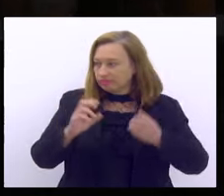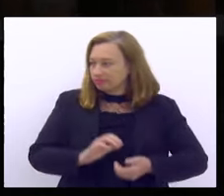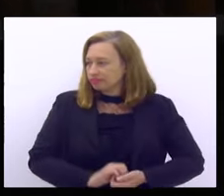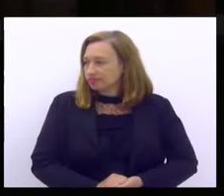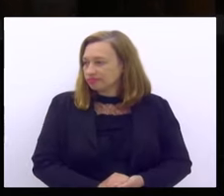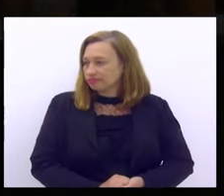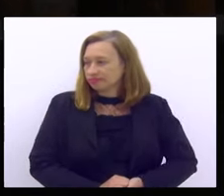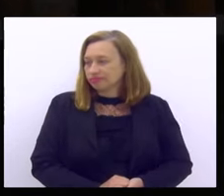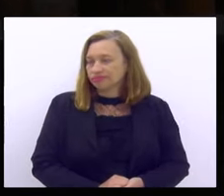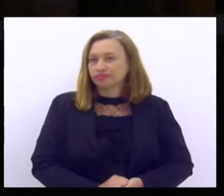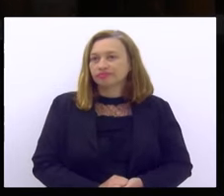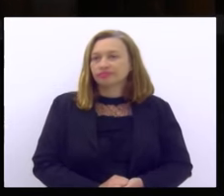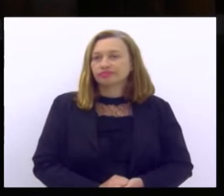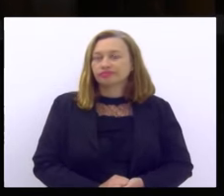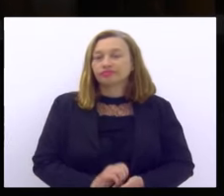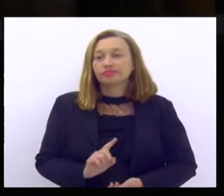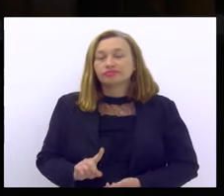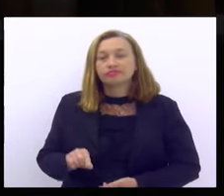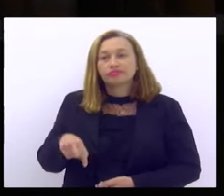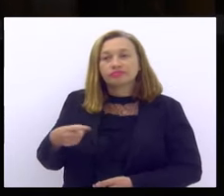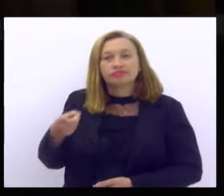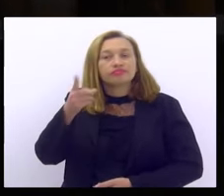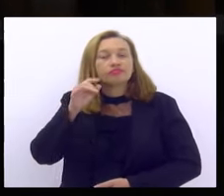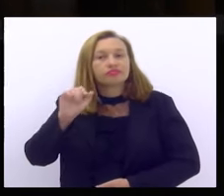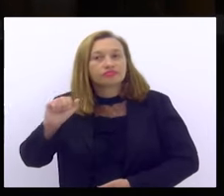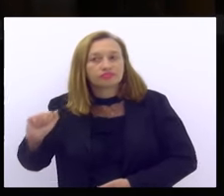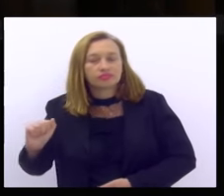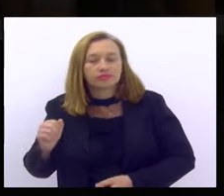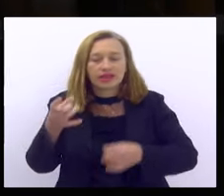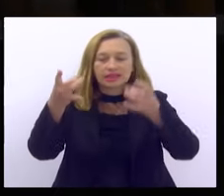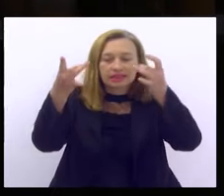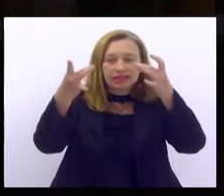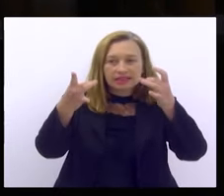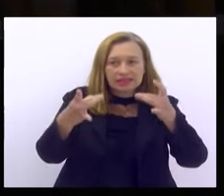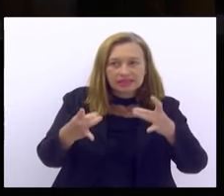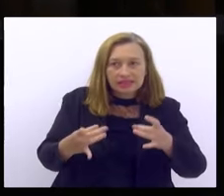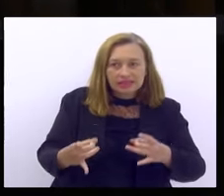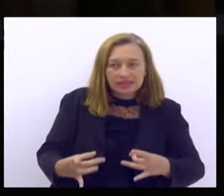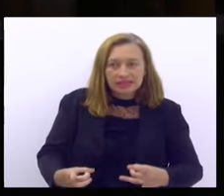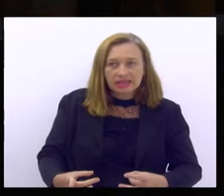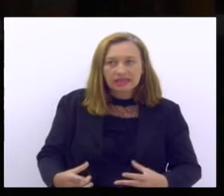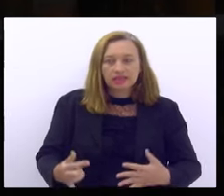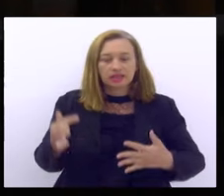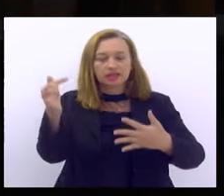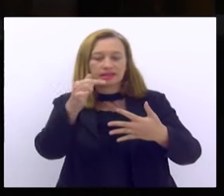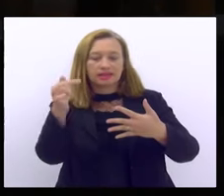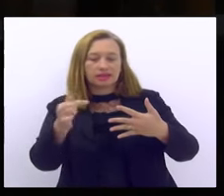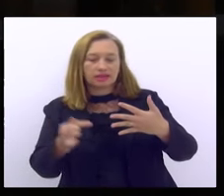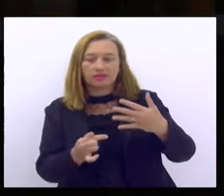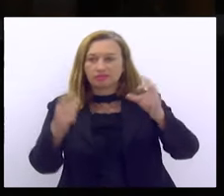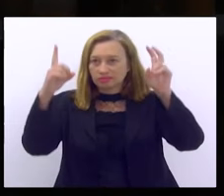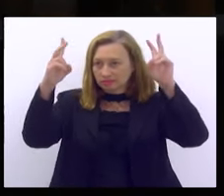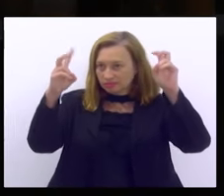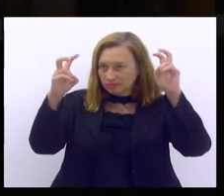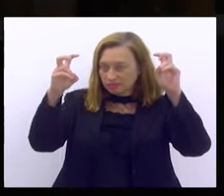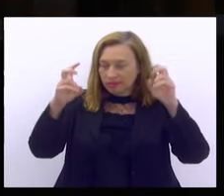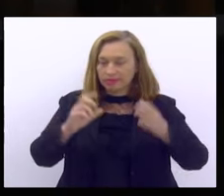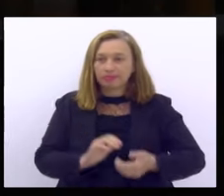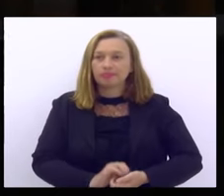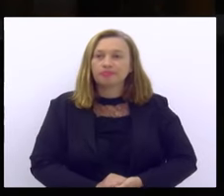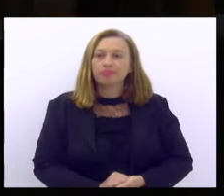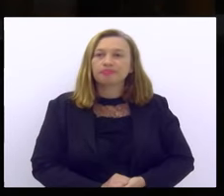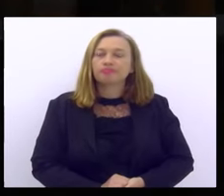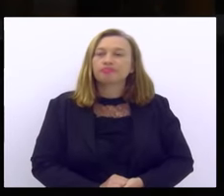Iremos, ao longo dos próximos dias, detalhar cada um desses temas, com